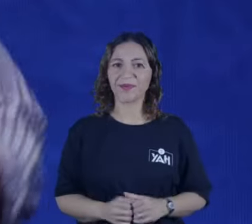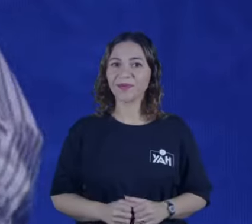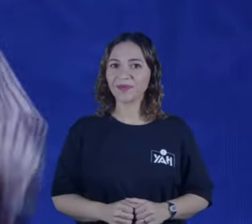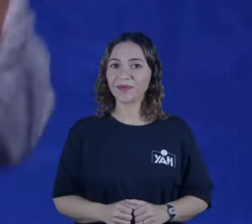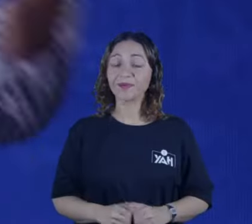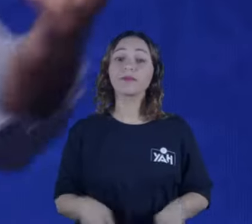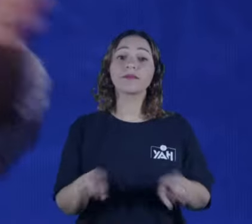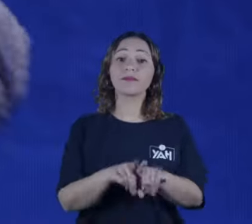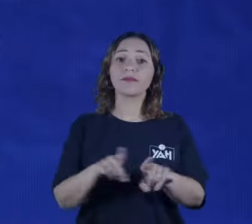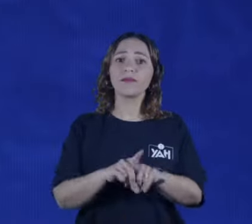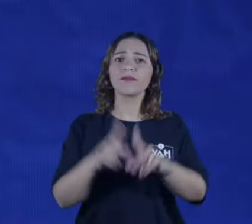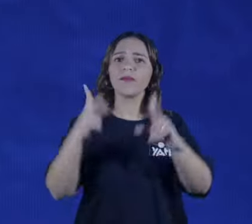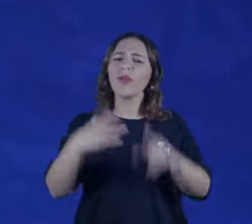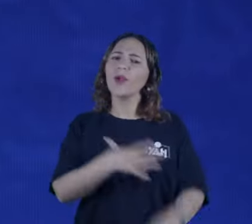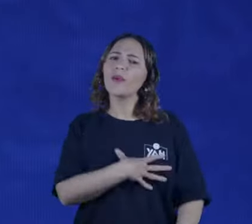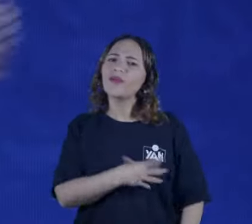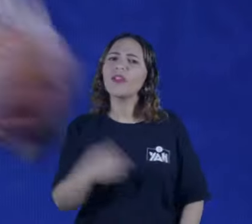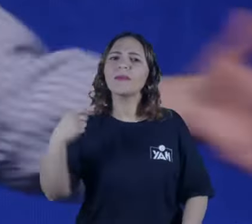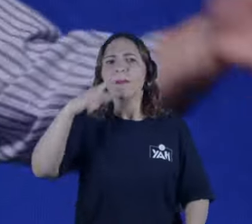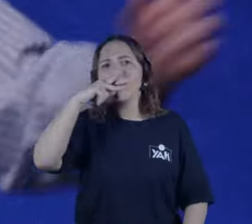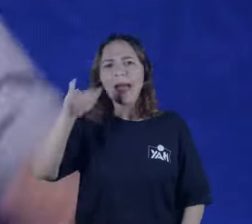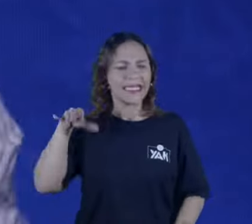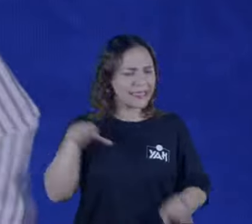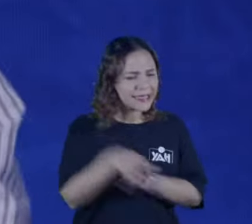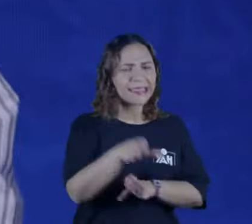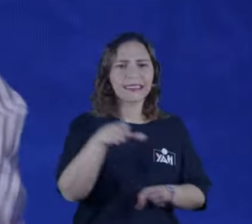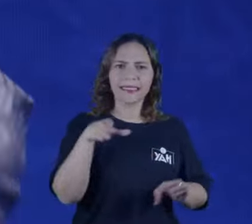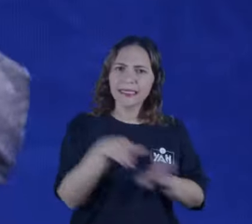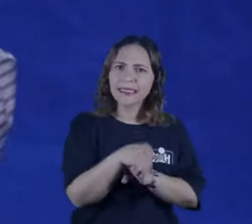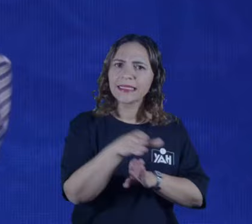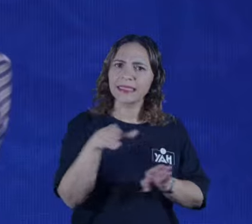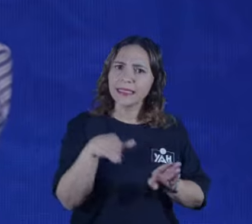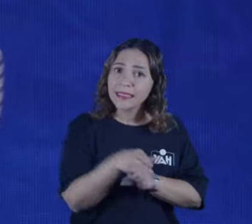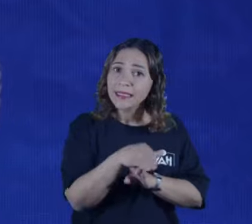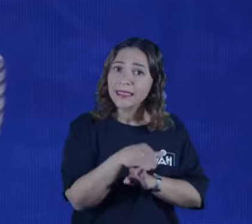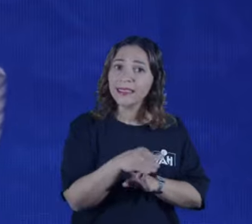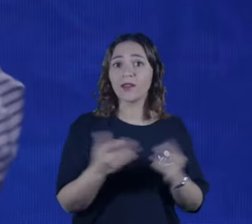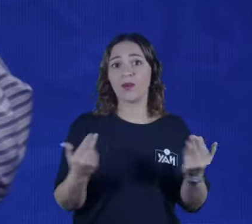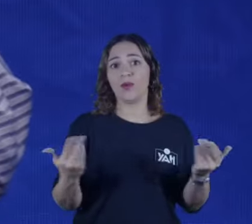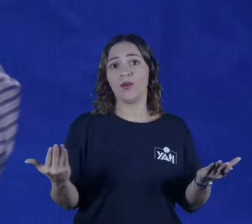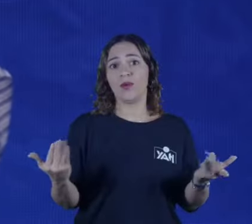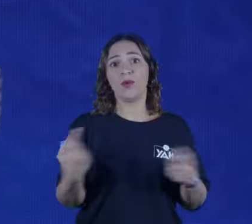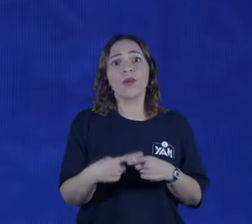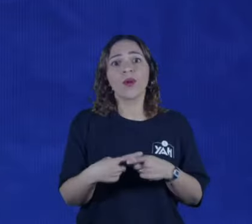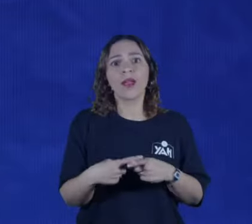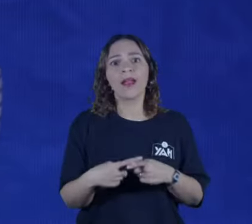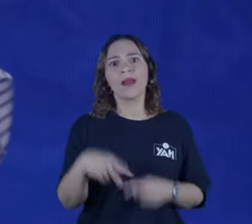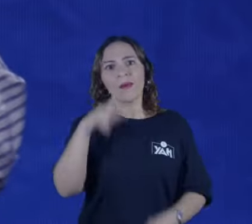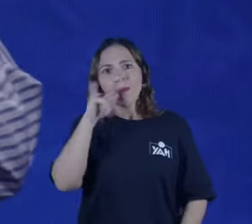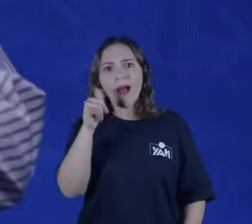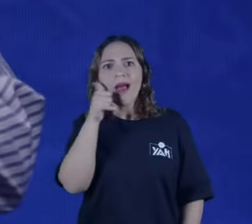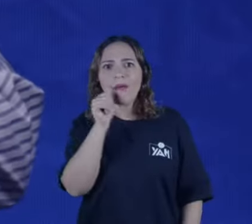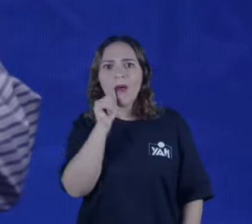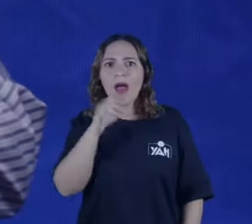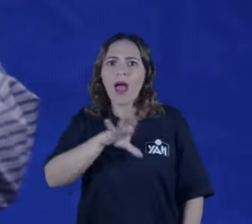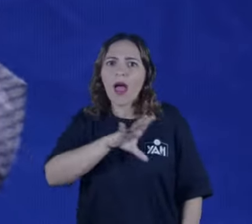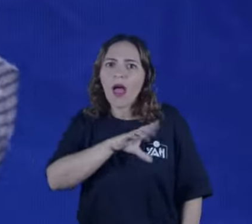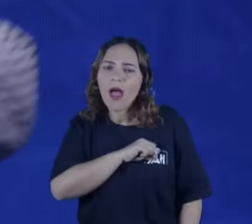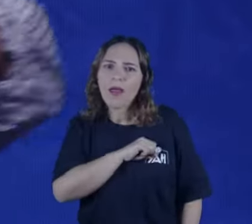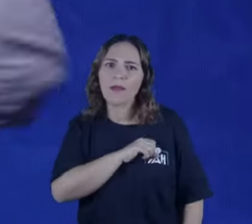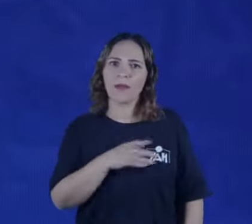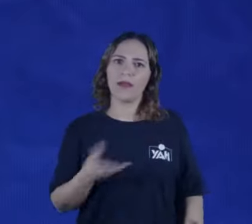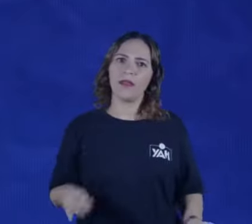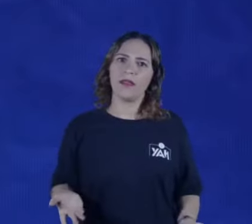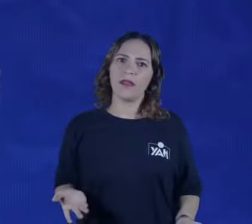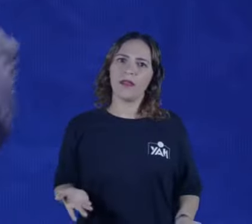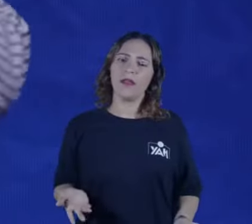Do mesmo jeito que um filho precisa de um pai e de uma mãe, porque um pai e uma mãe amam, provêm